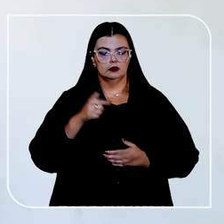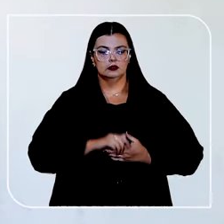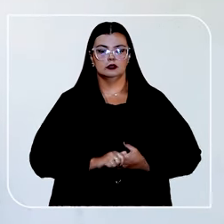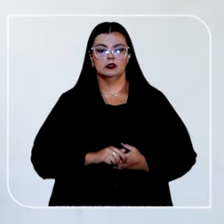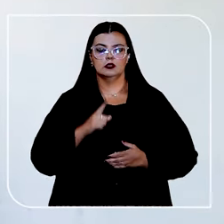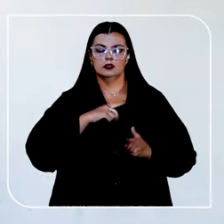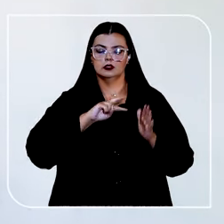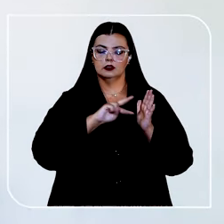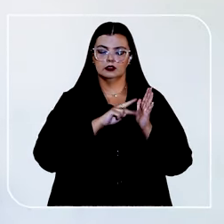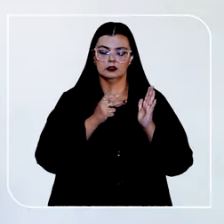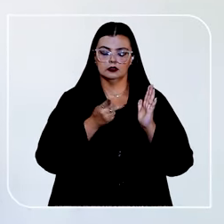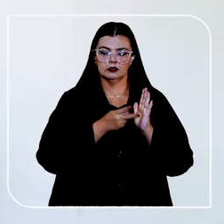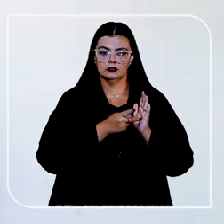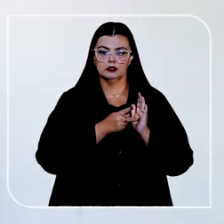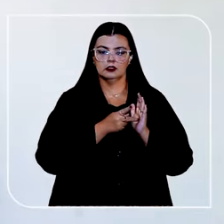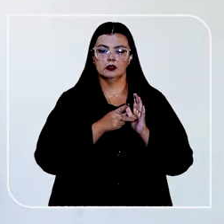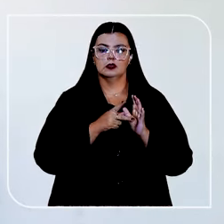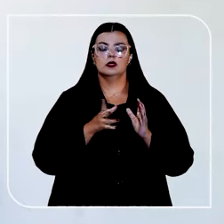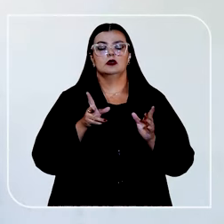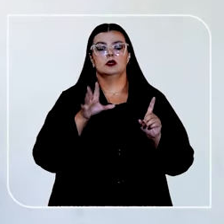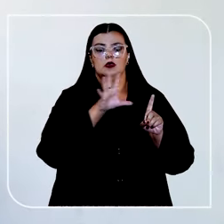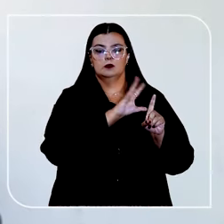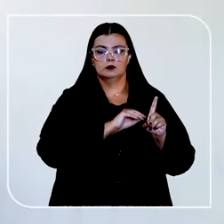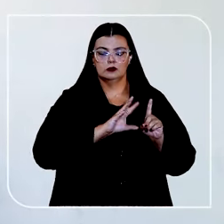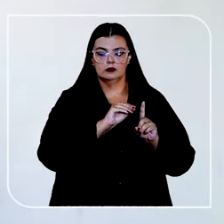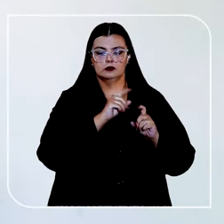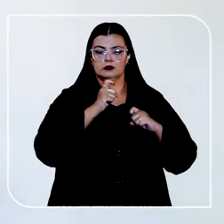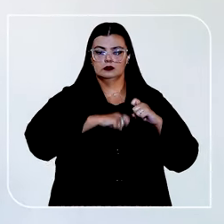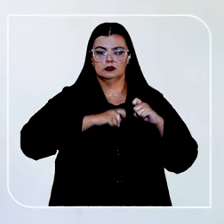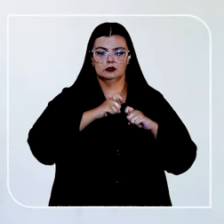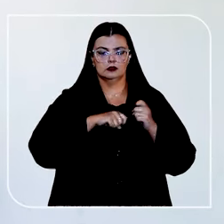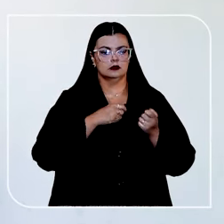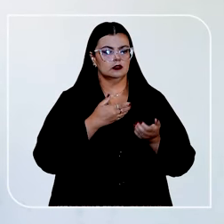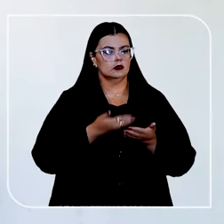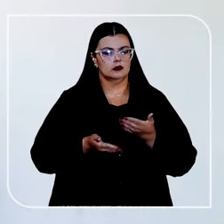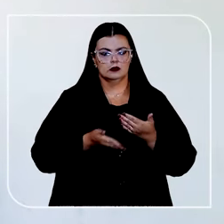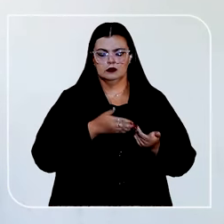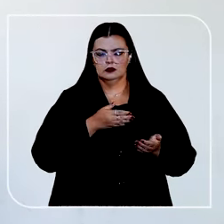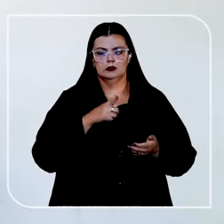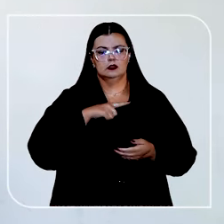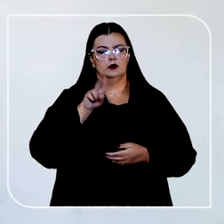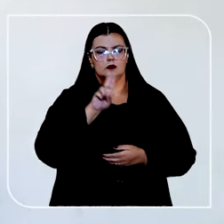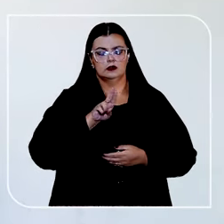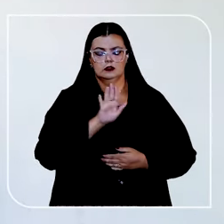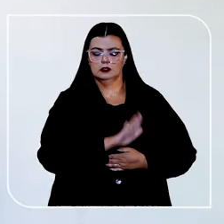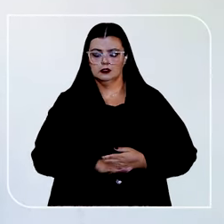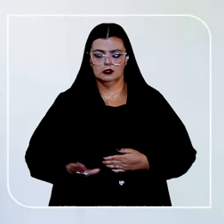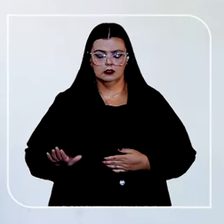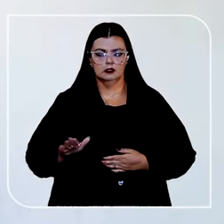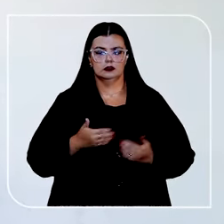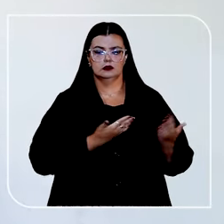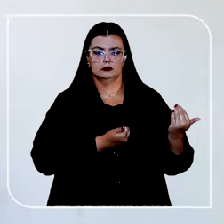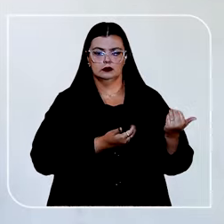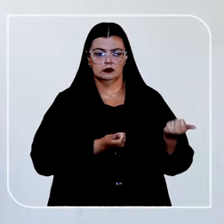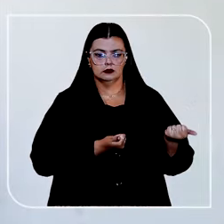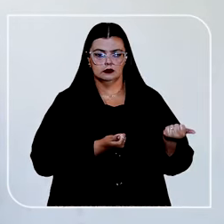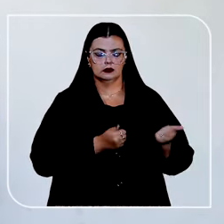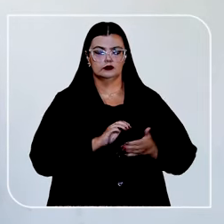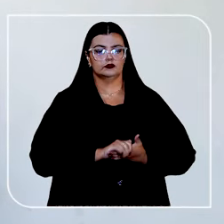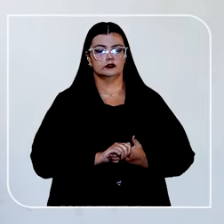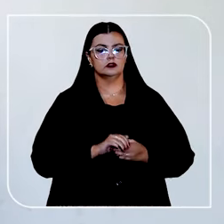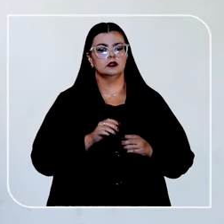2017 define o abuso sexual como qualquer ação que utilize criança ou adolescente para fins